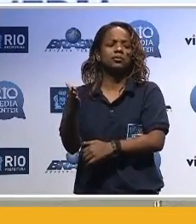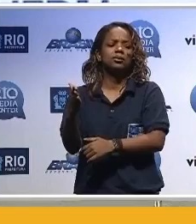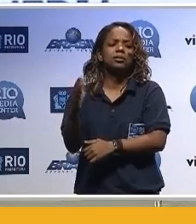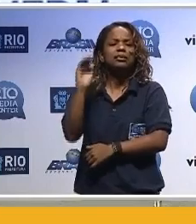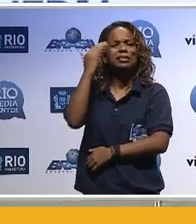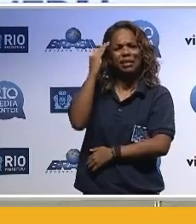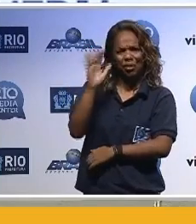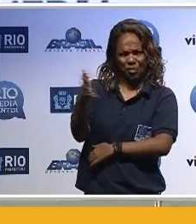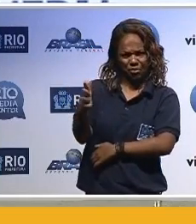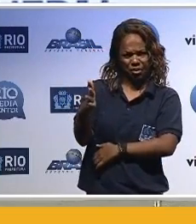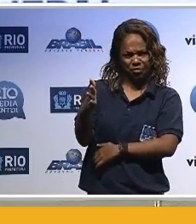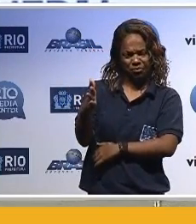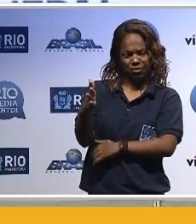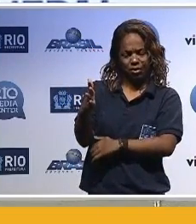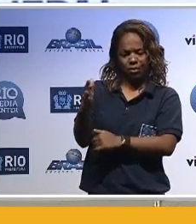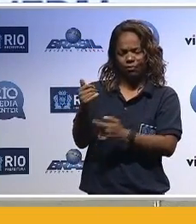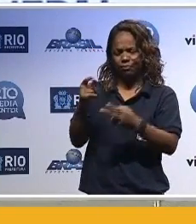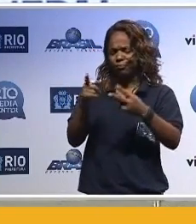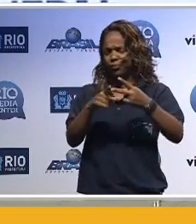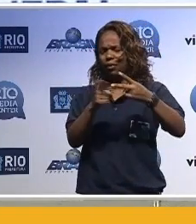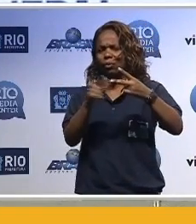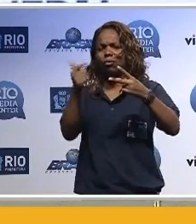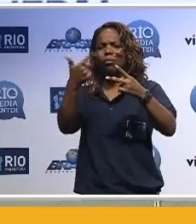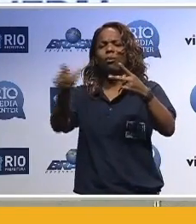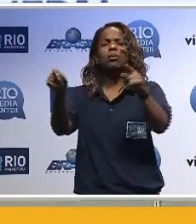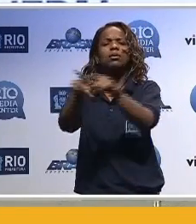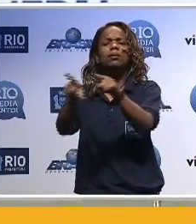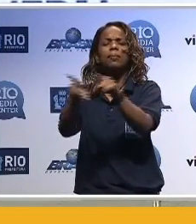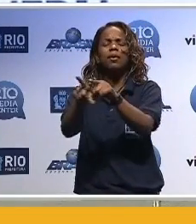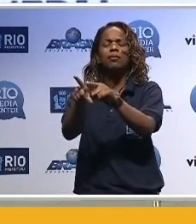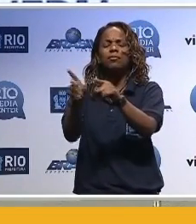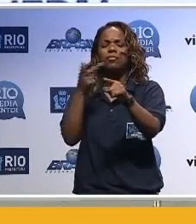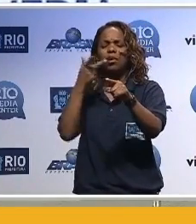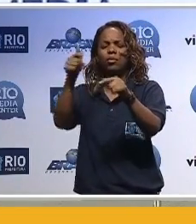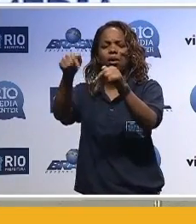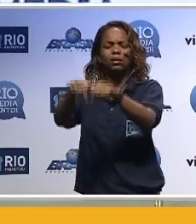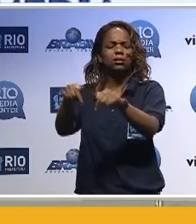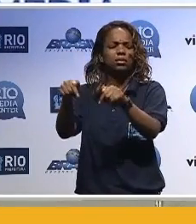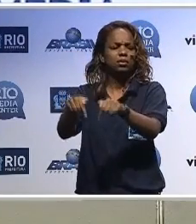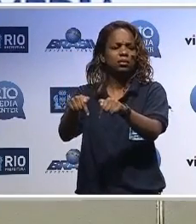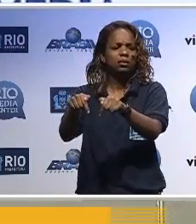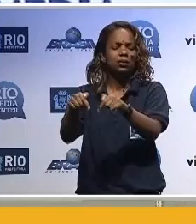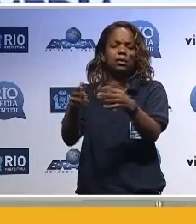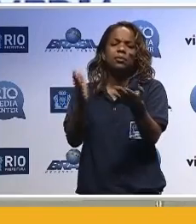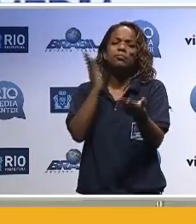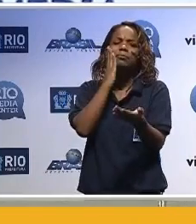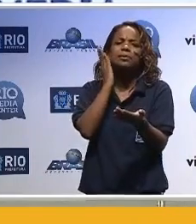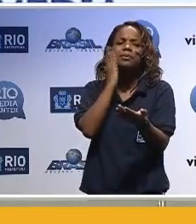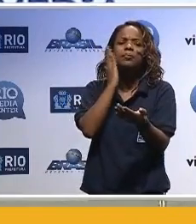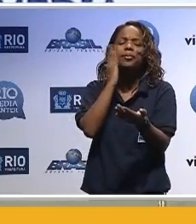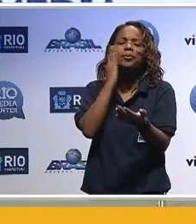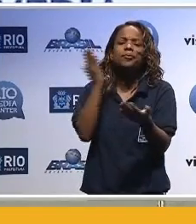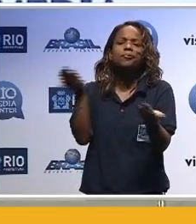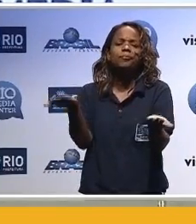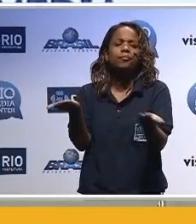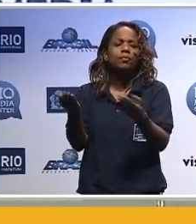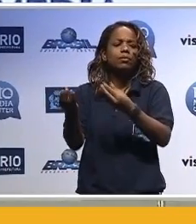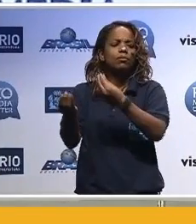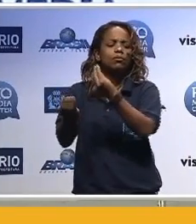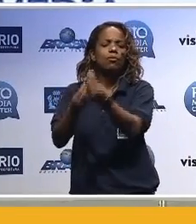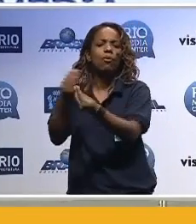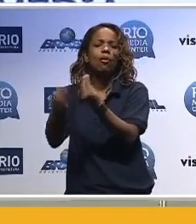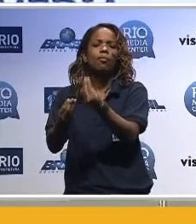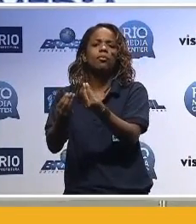entendeu mais ou menos? E a outra questão que foi colocada aqui, no fundo, quer dizer, a gente encerrou